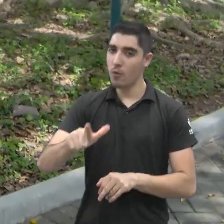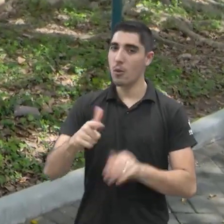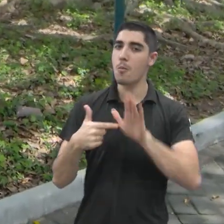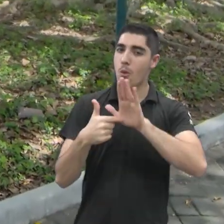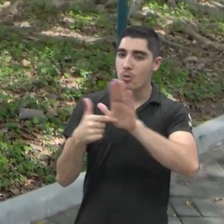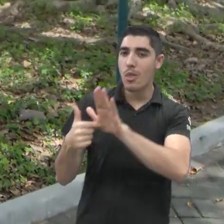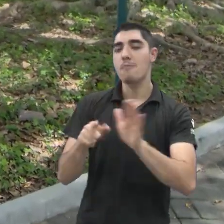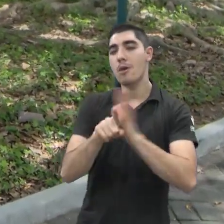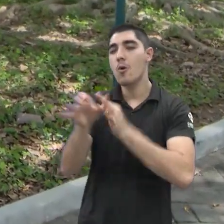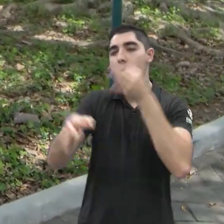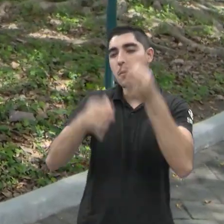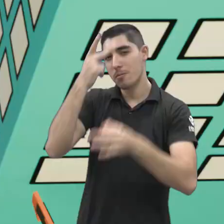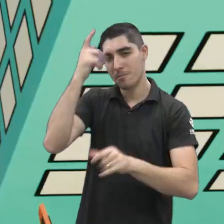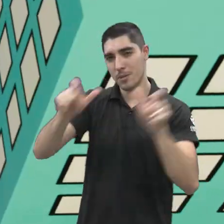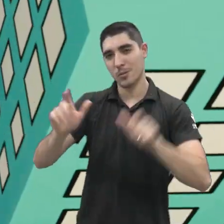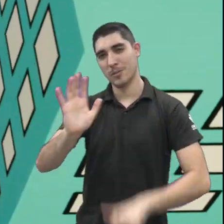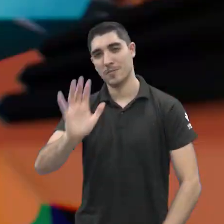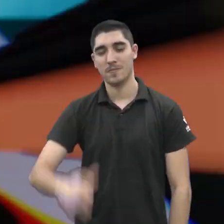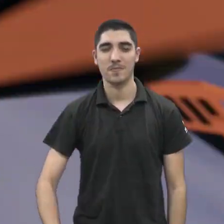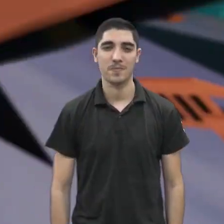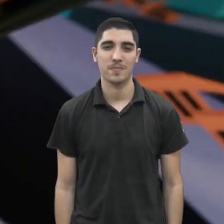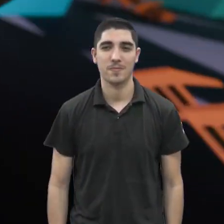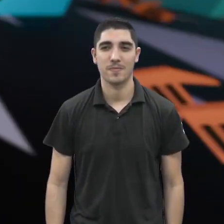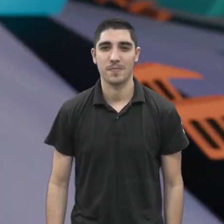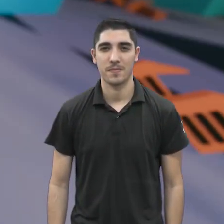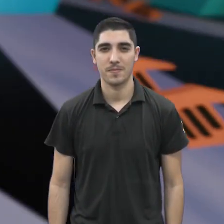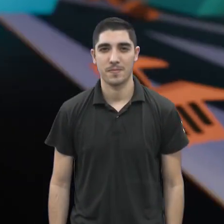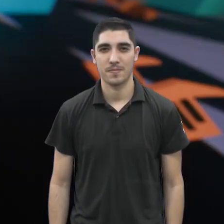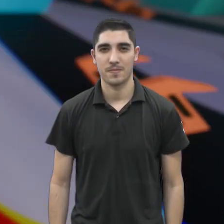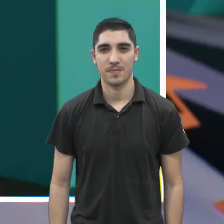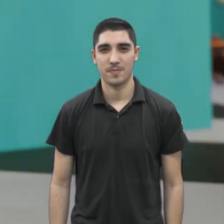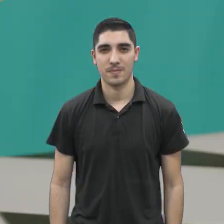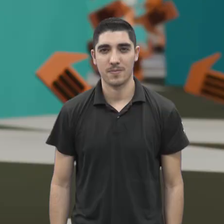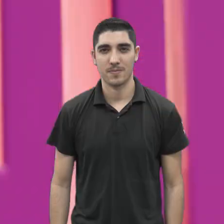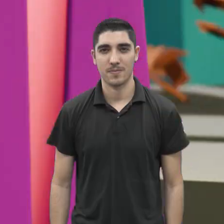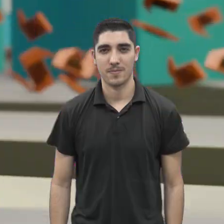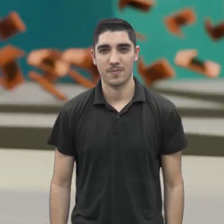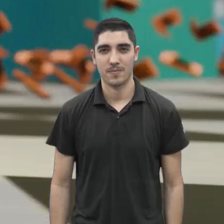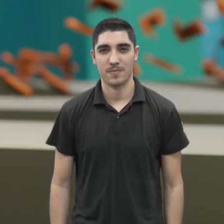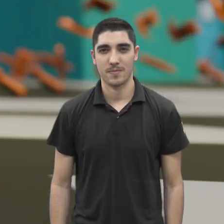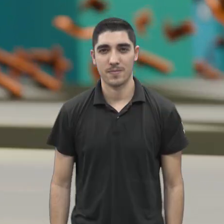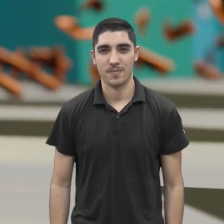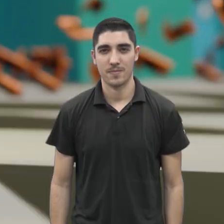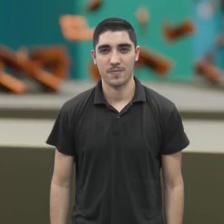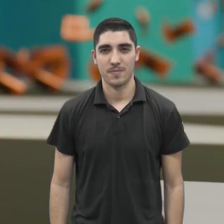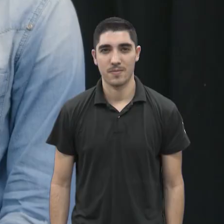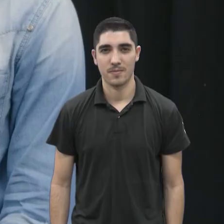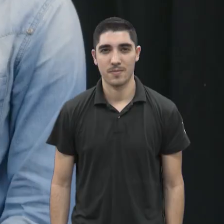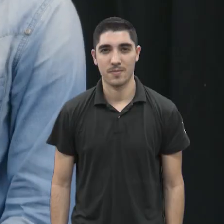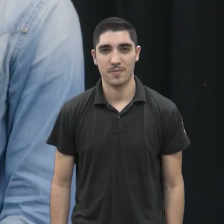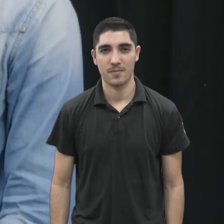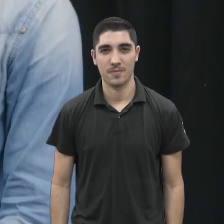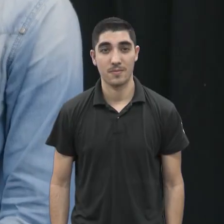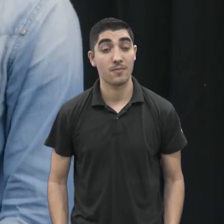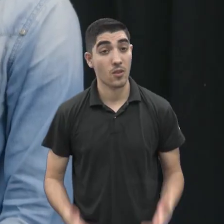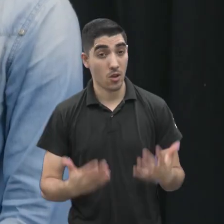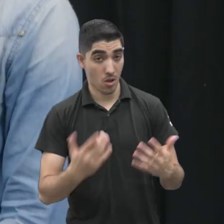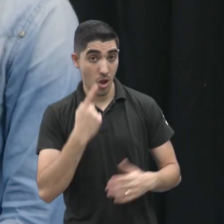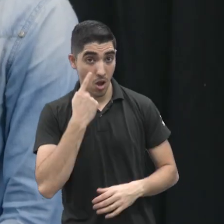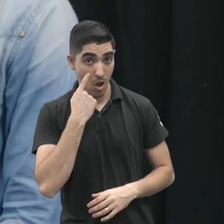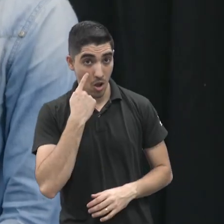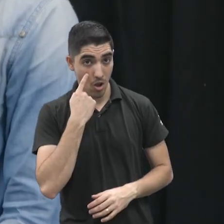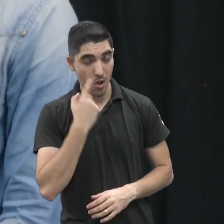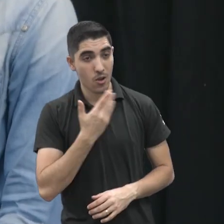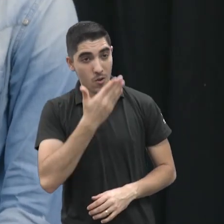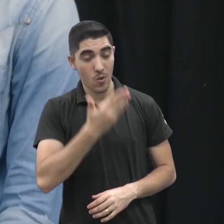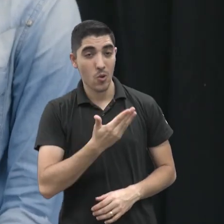interesse público. Tchau! Olha só, Samu, o